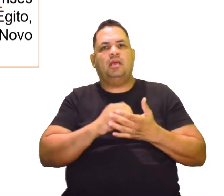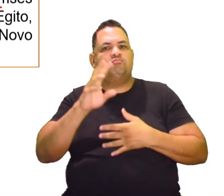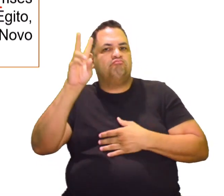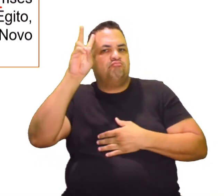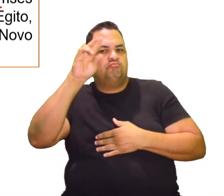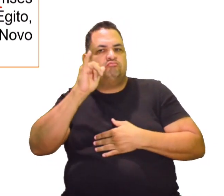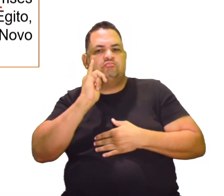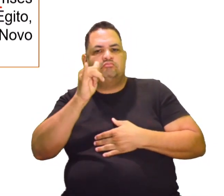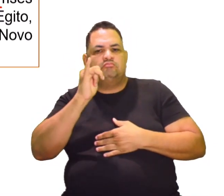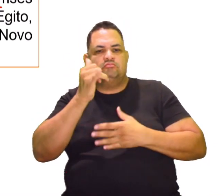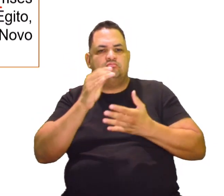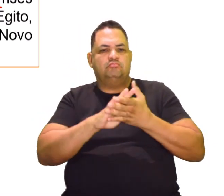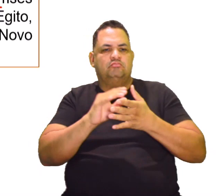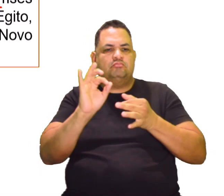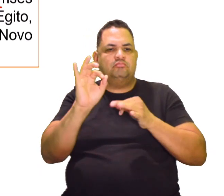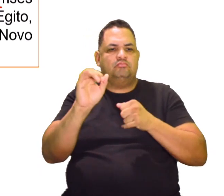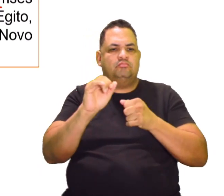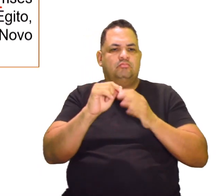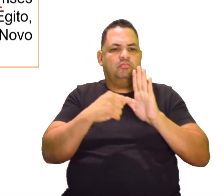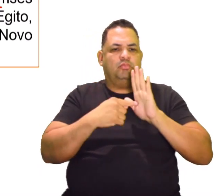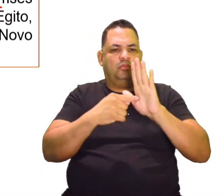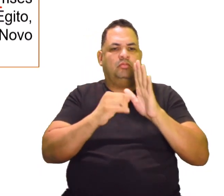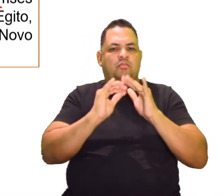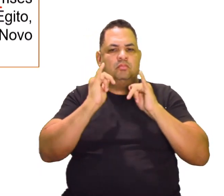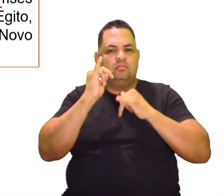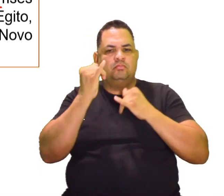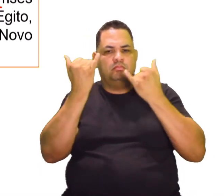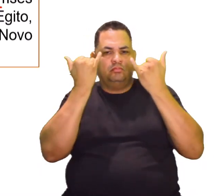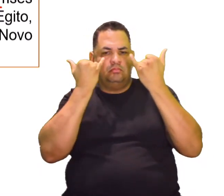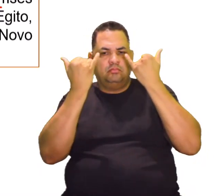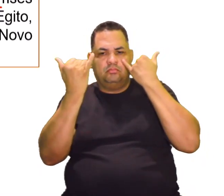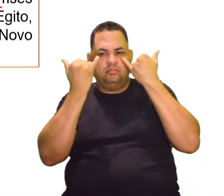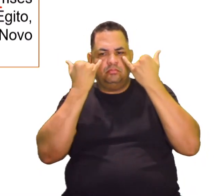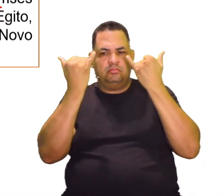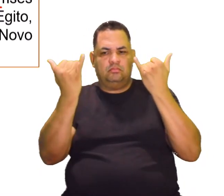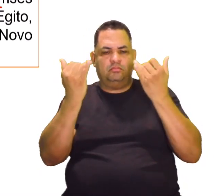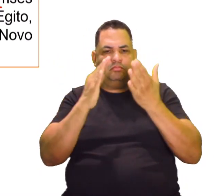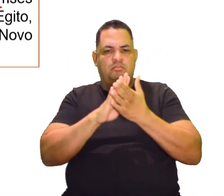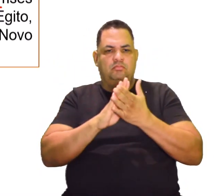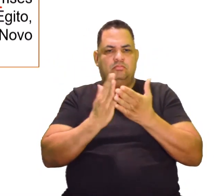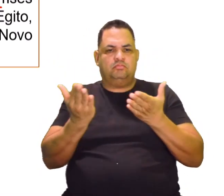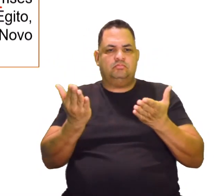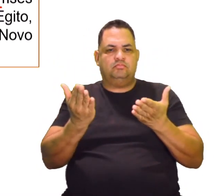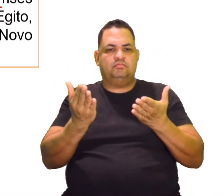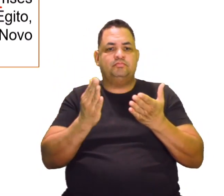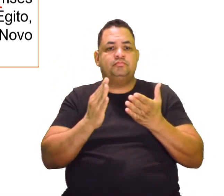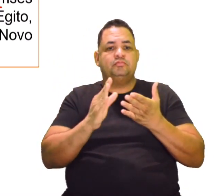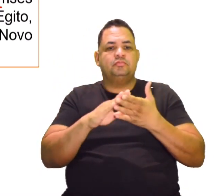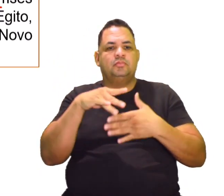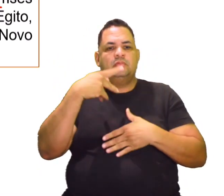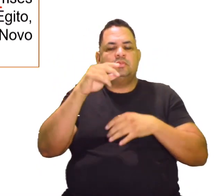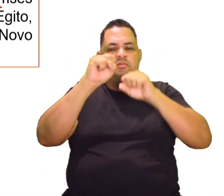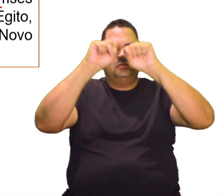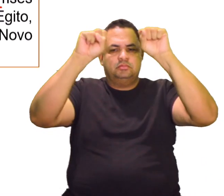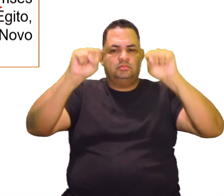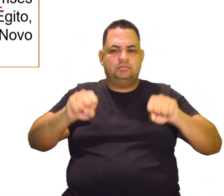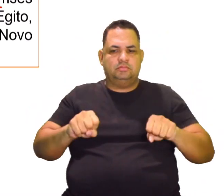né, trazendo ali informações, deixando fixo aí as informações sobre aquele sistema